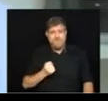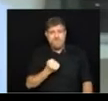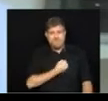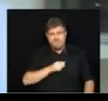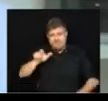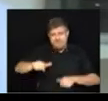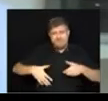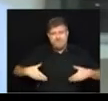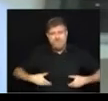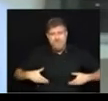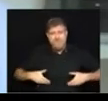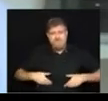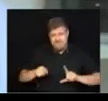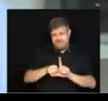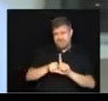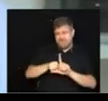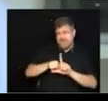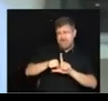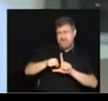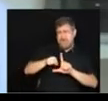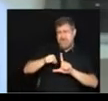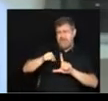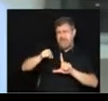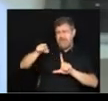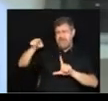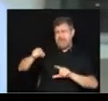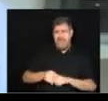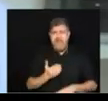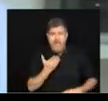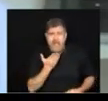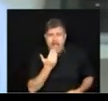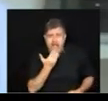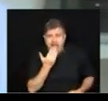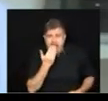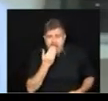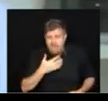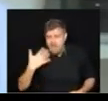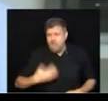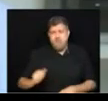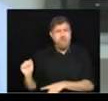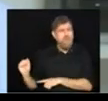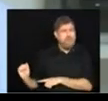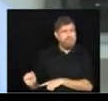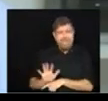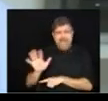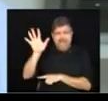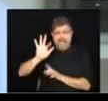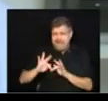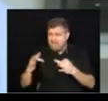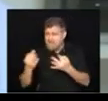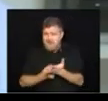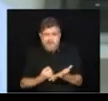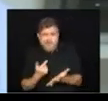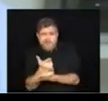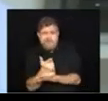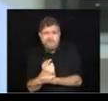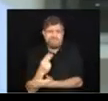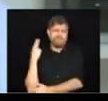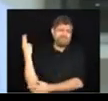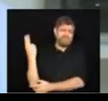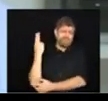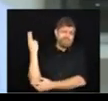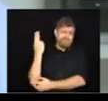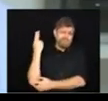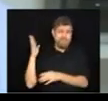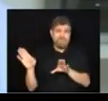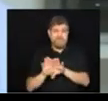forma desmesurada o custo da alimentação básica para as famílias, e tudo isso, com a